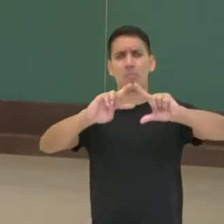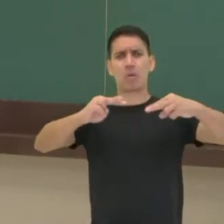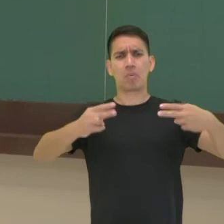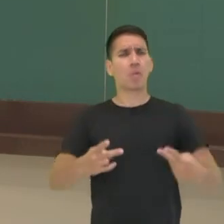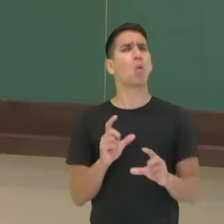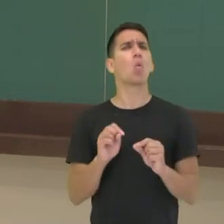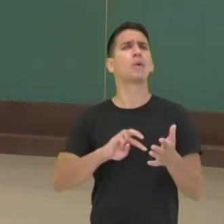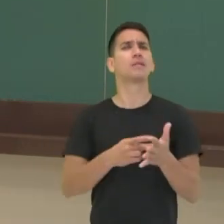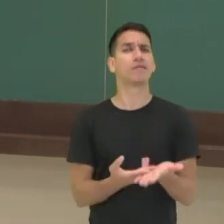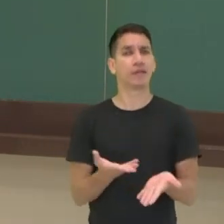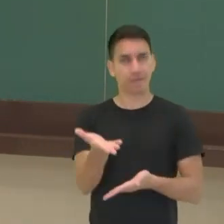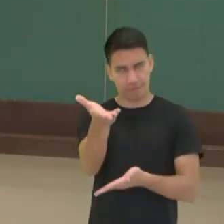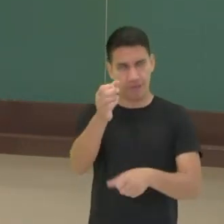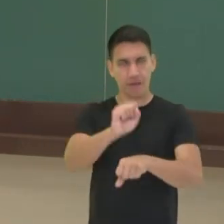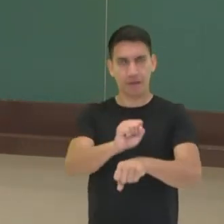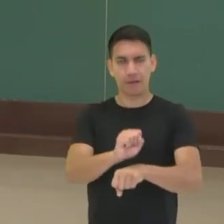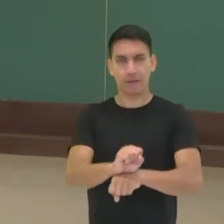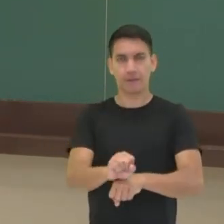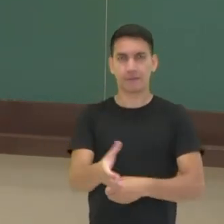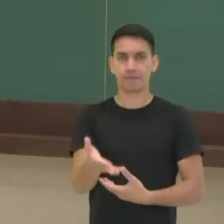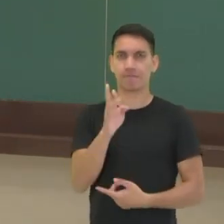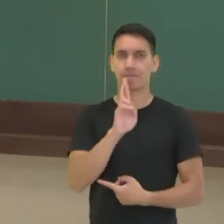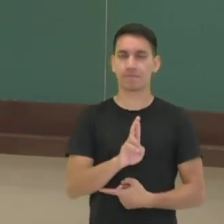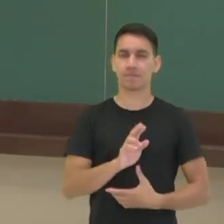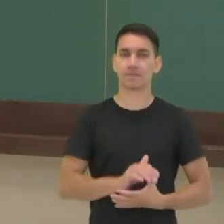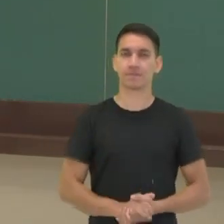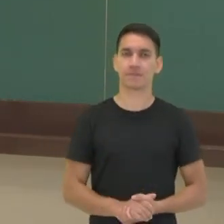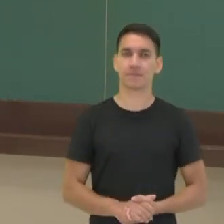é? Fique aí, eu fico aqui, a gente já volta. Vai lá, hein?